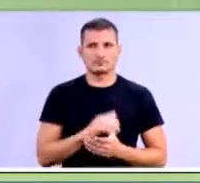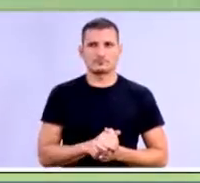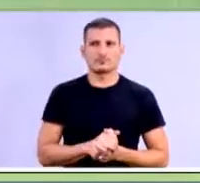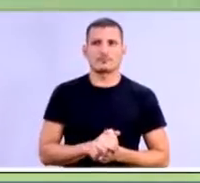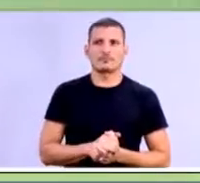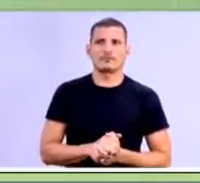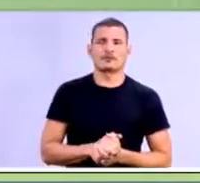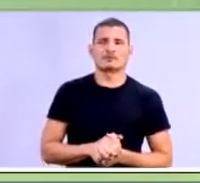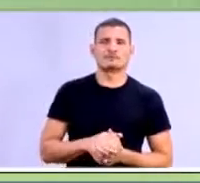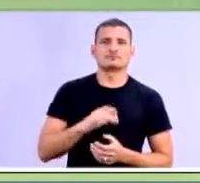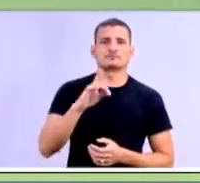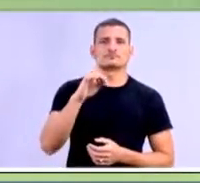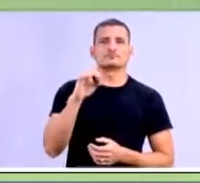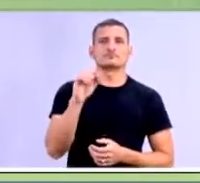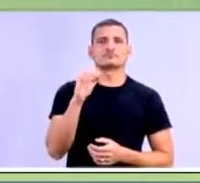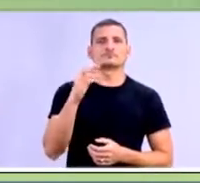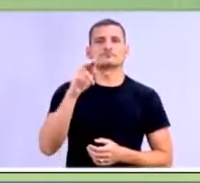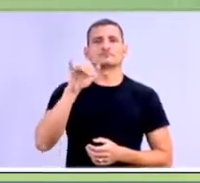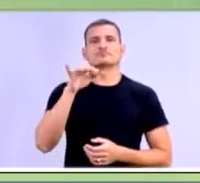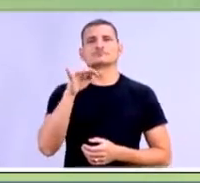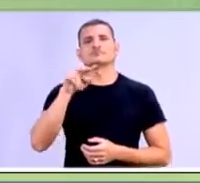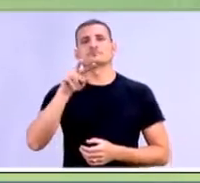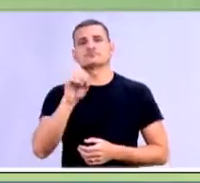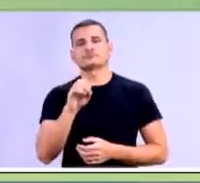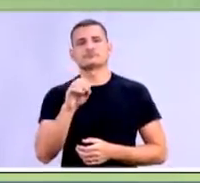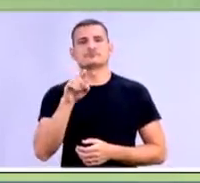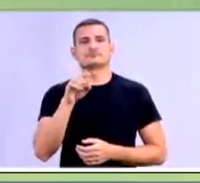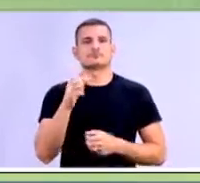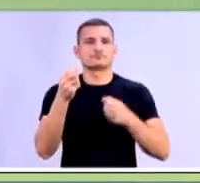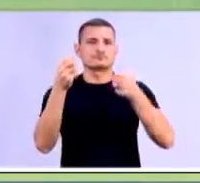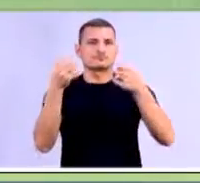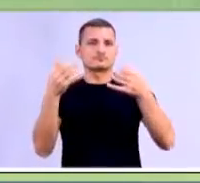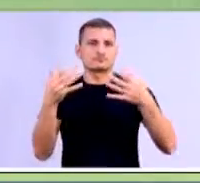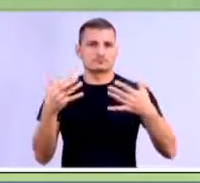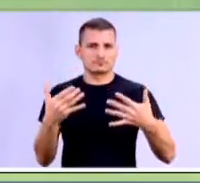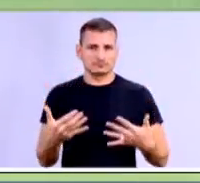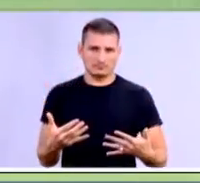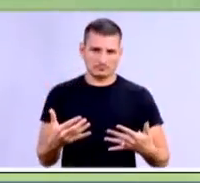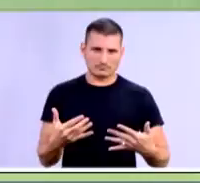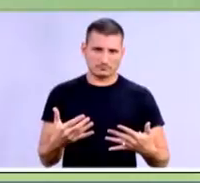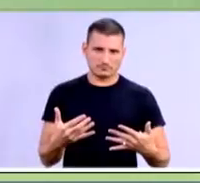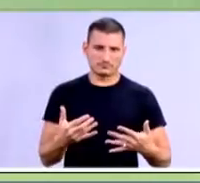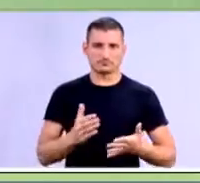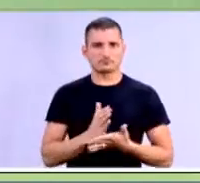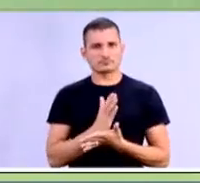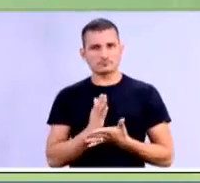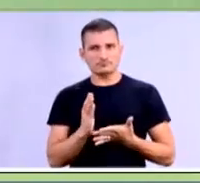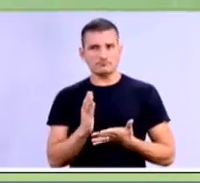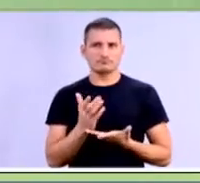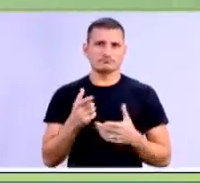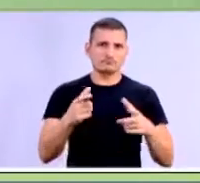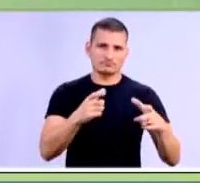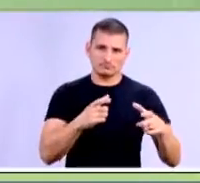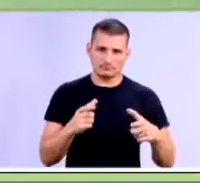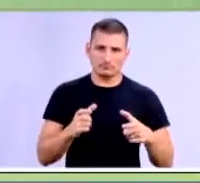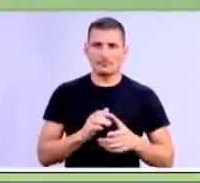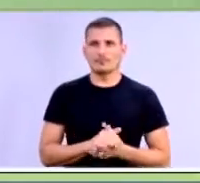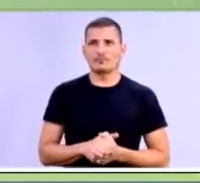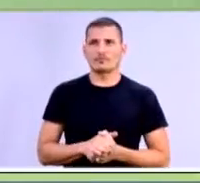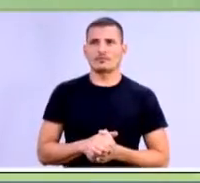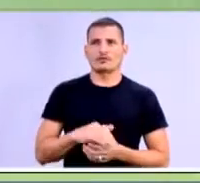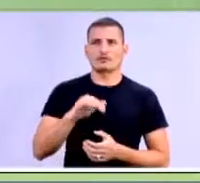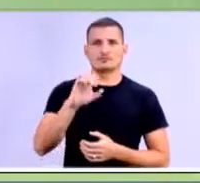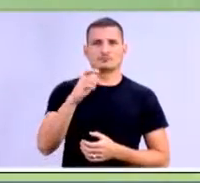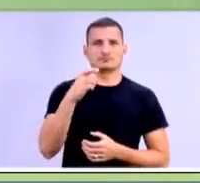O gênero, o tipo descritivo, quando você vai caracterizar algo, alguém ou algum lugar. O